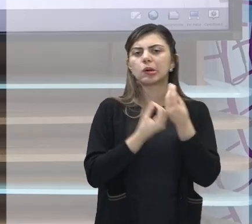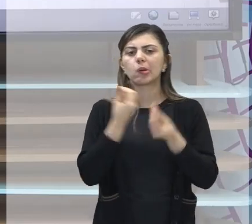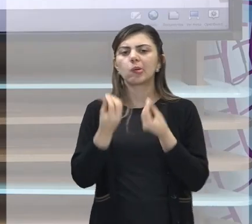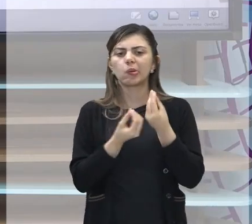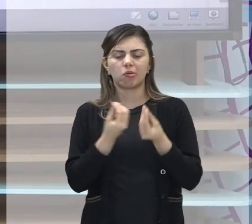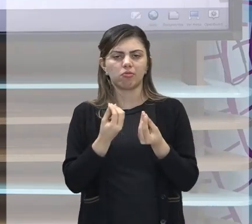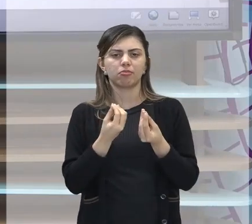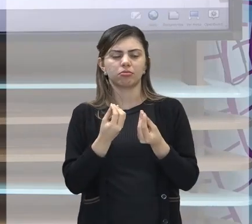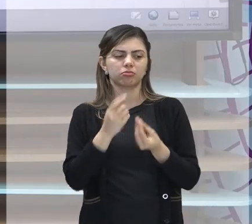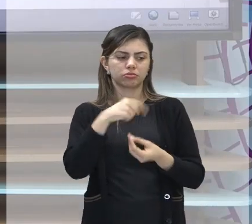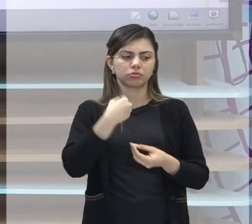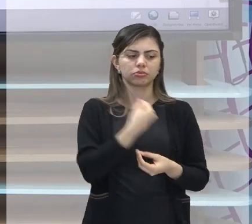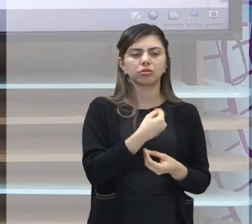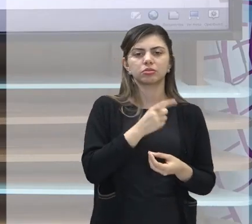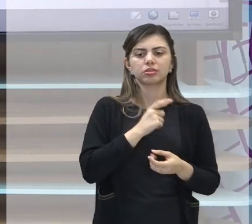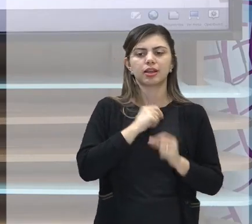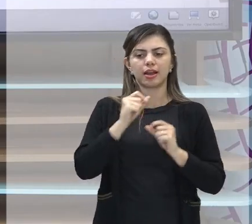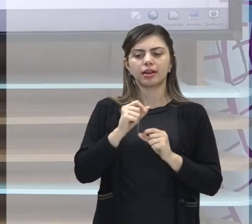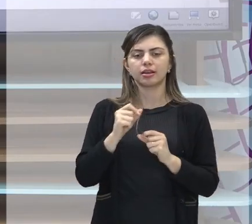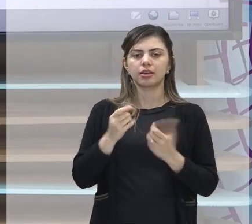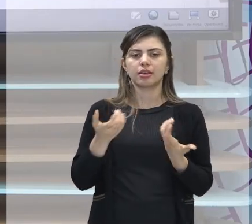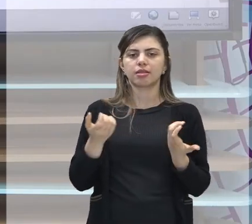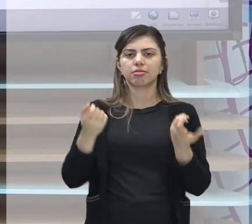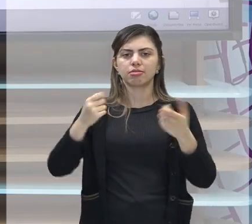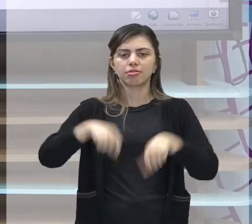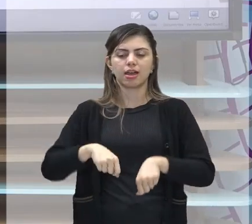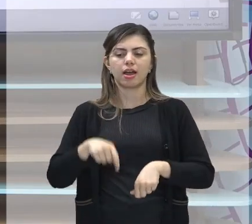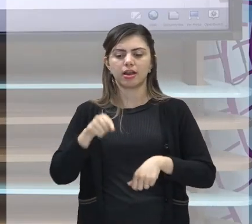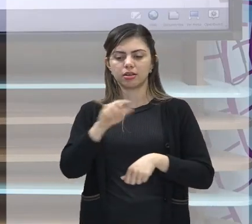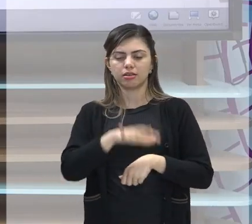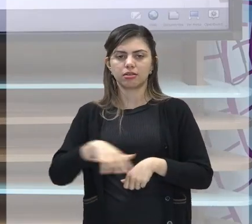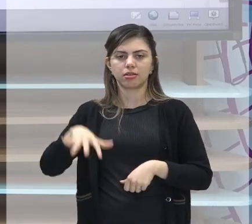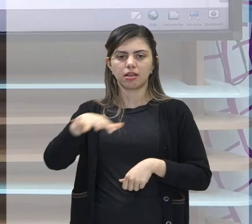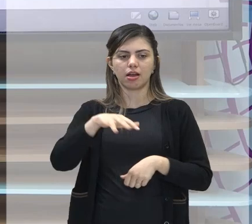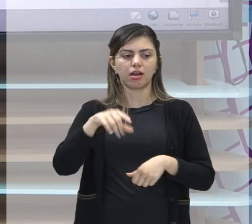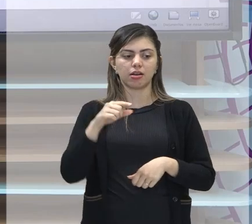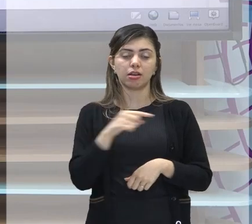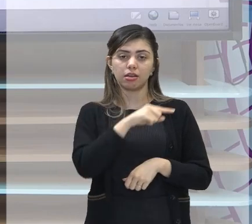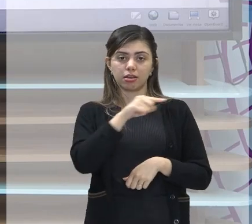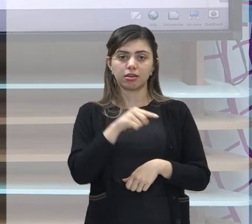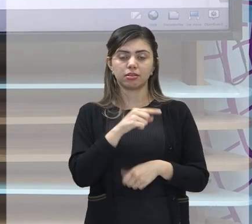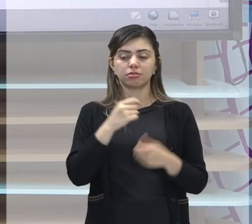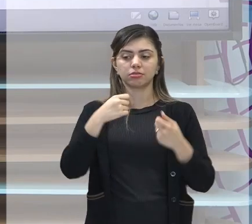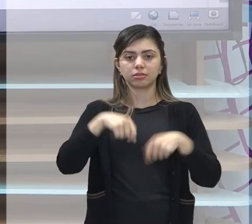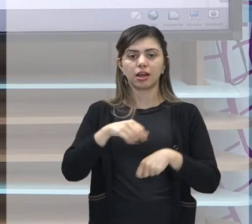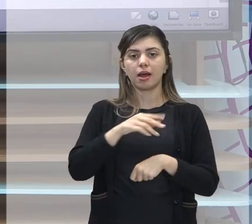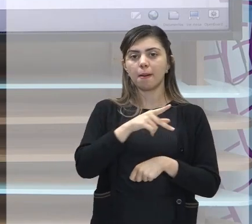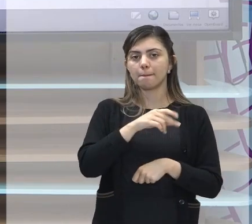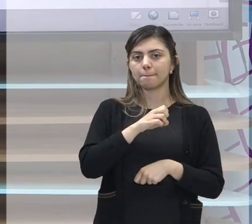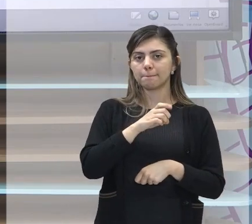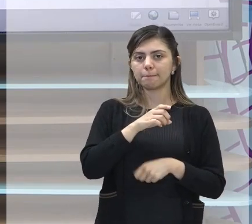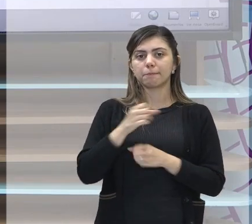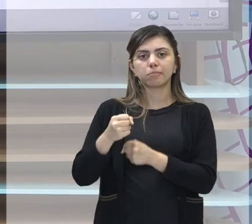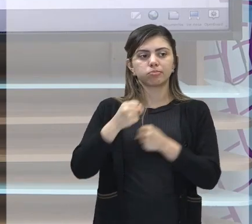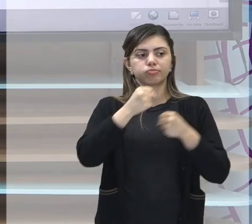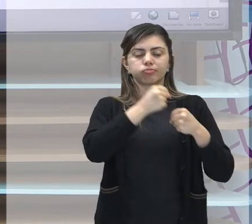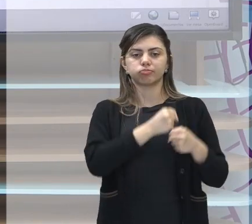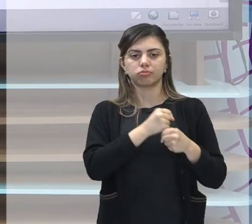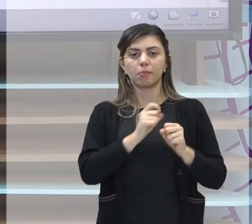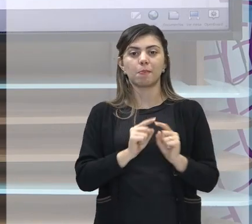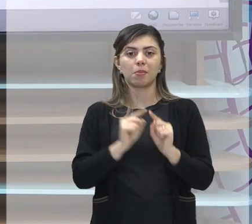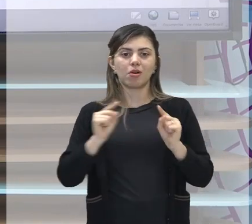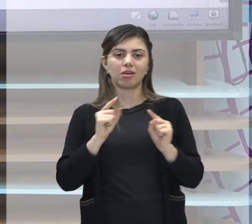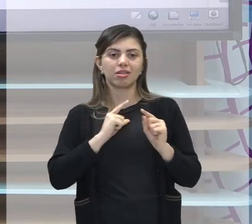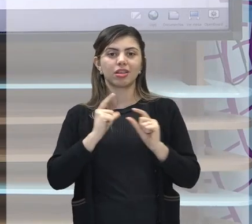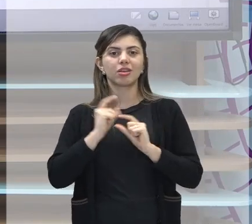literalmente toma o poder na região do Pará, mas será combatida por quem? Isso